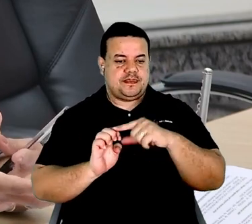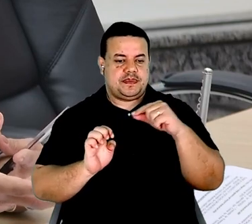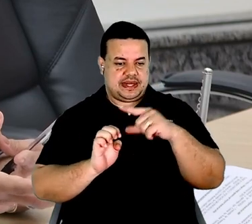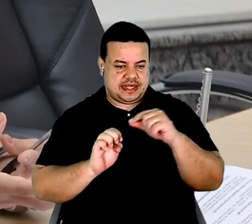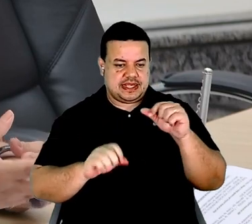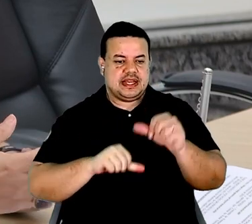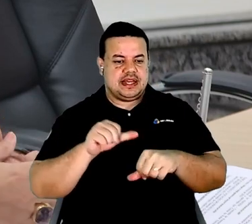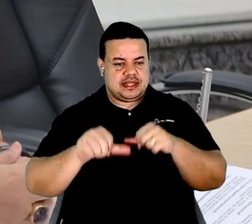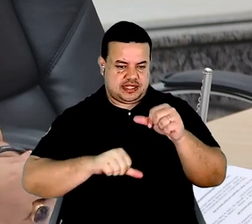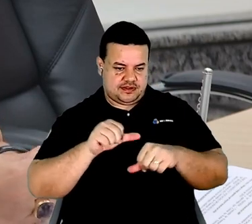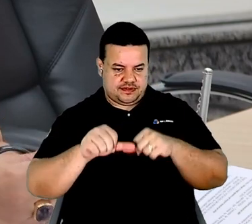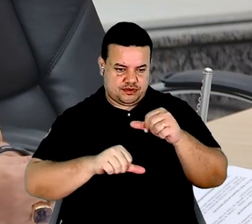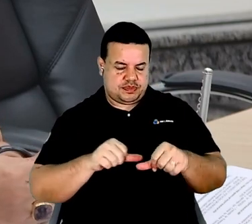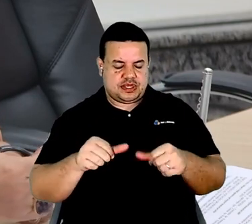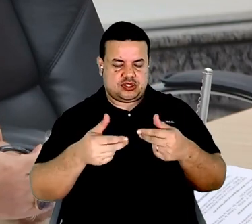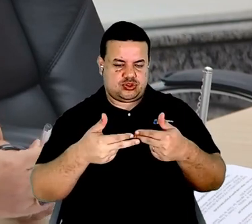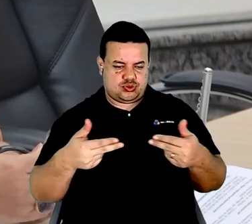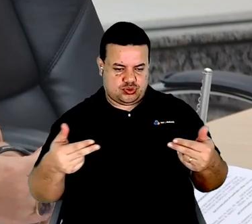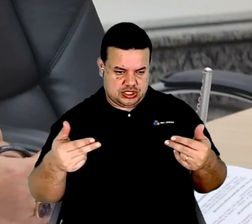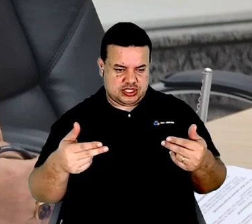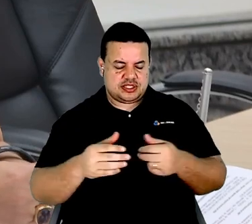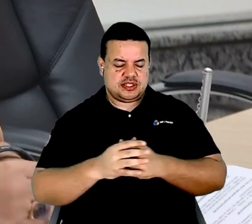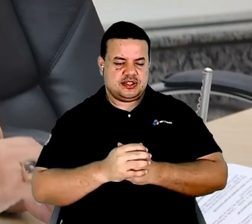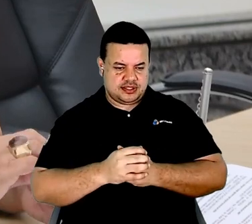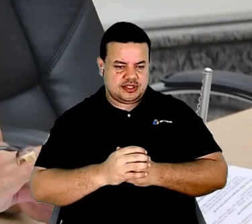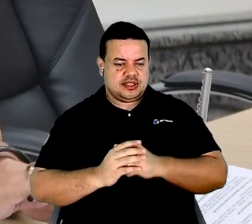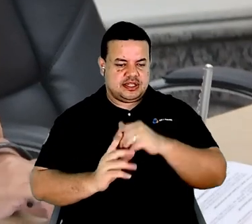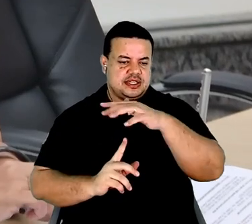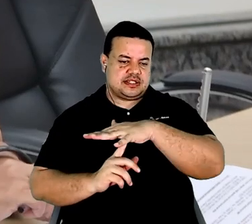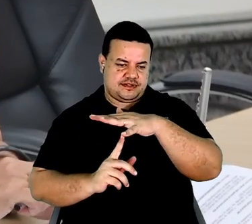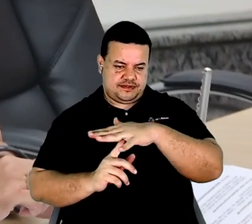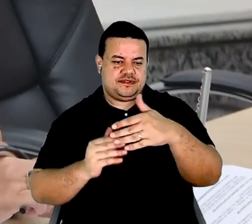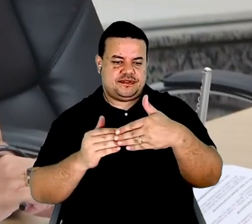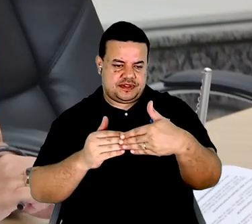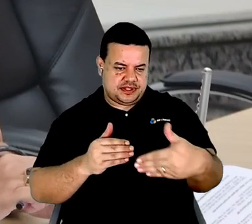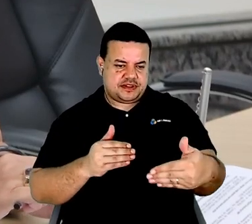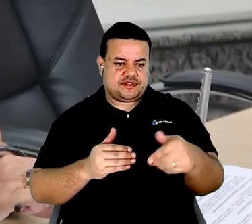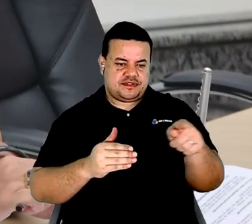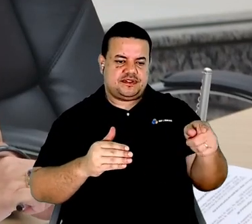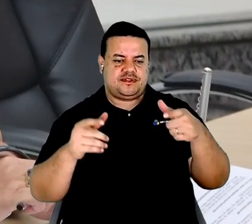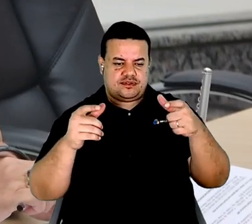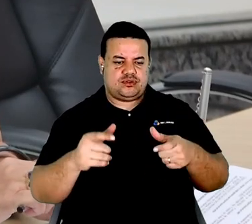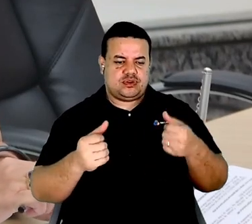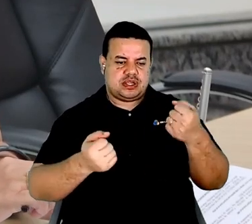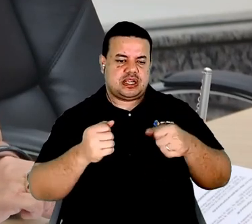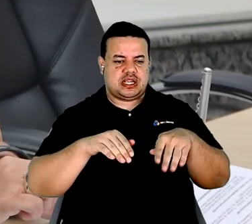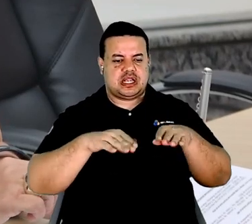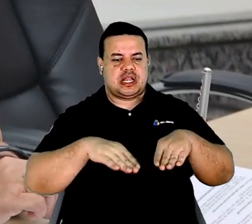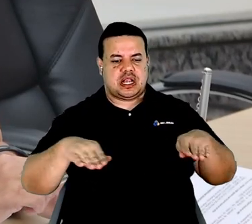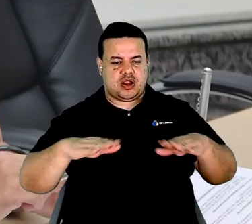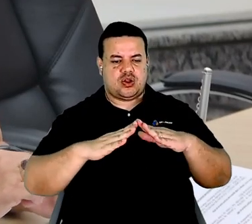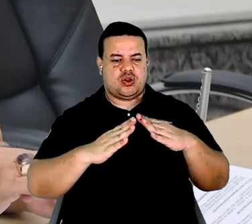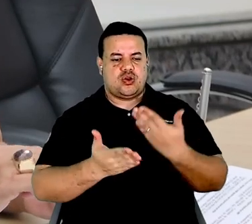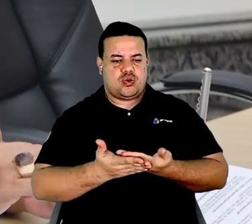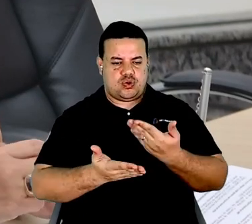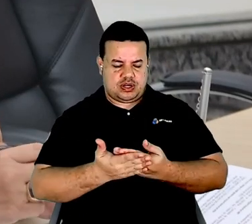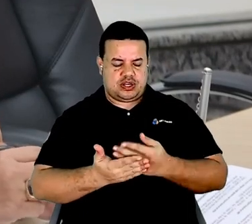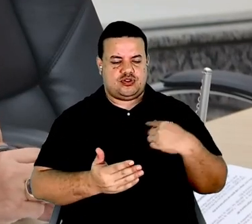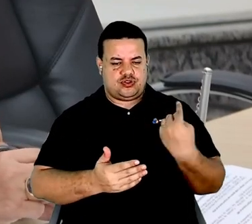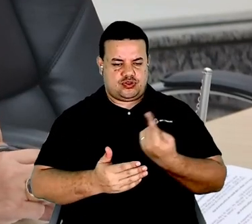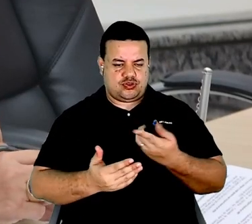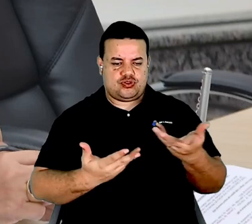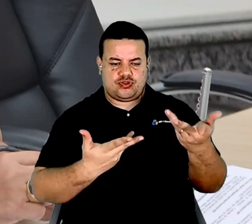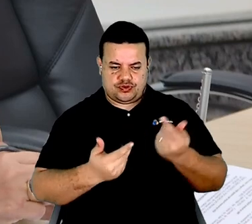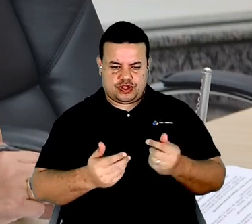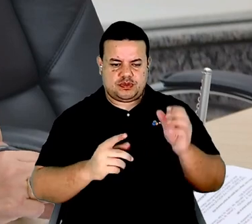transformar algo. E essa feira acontecerá, então, lá no estacionamento do colégio. E aí nós convidamos a